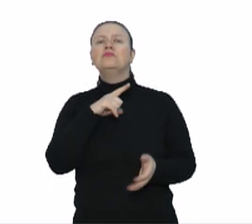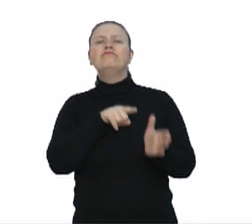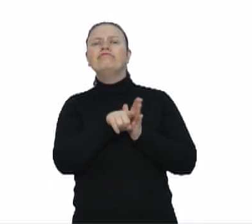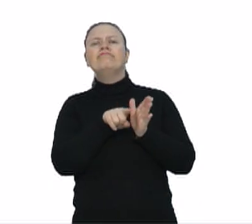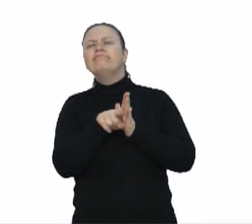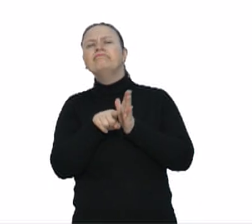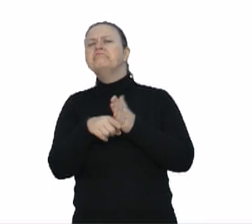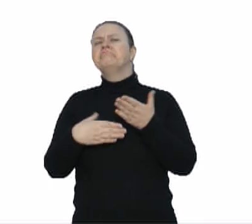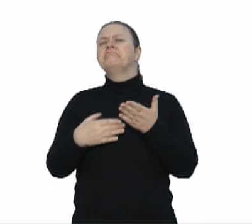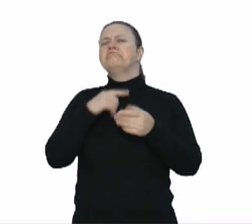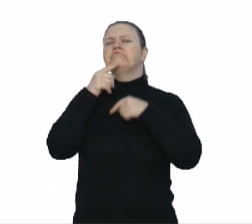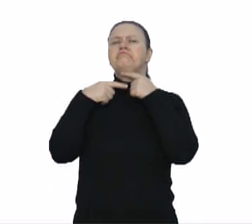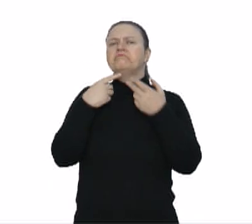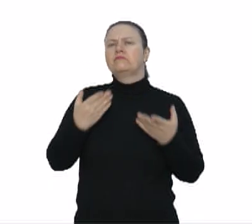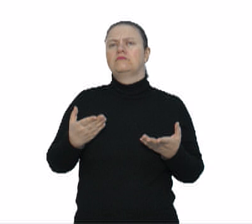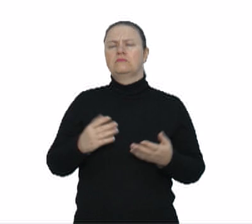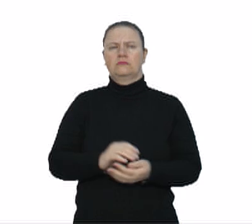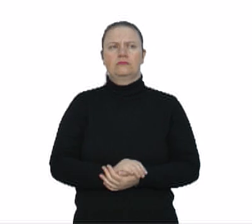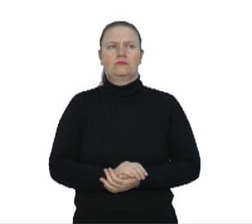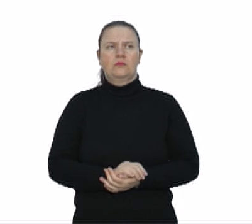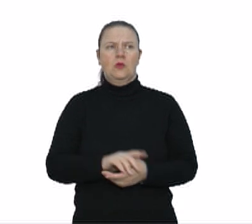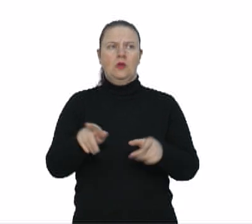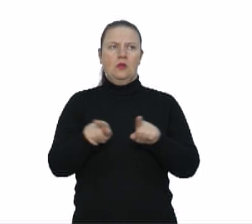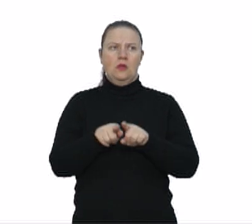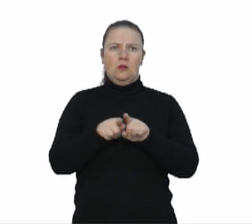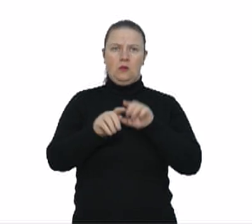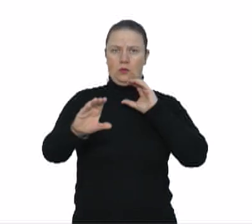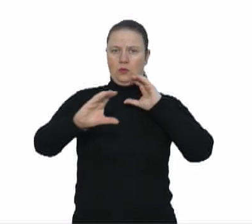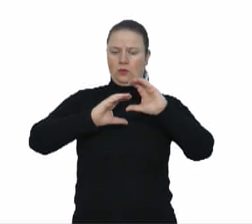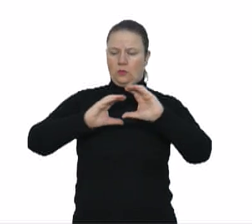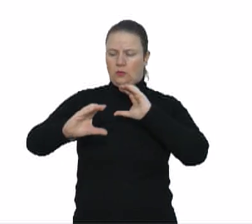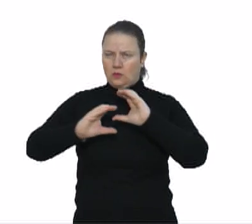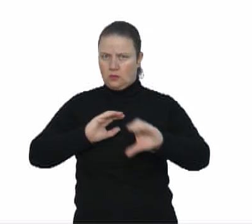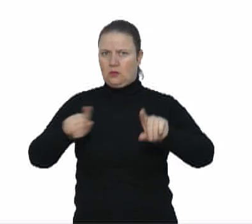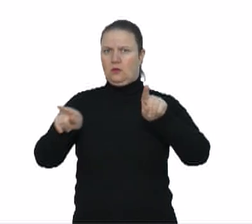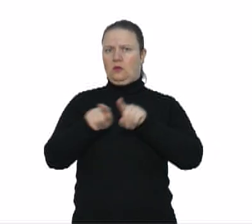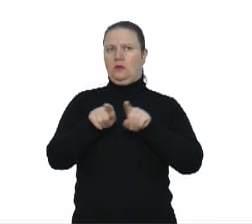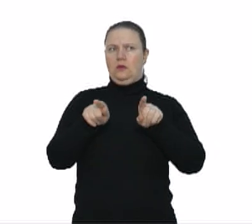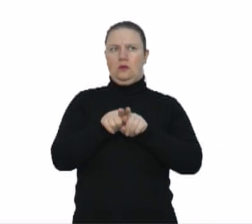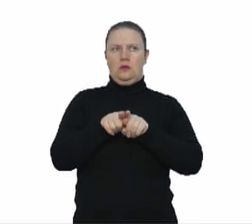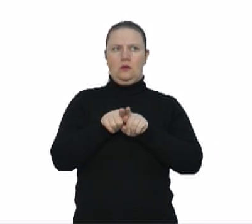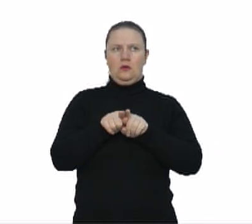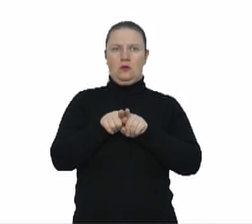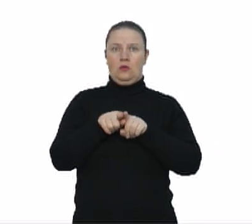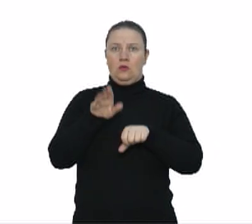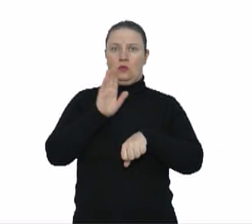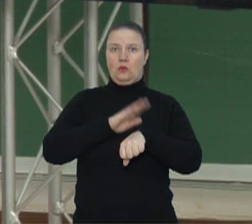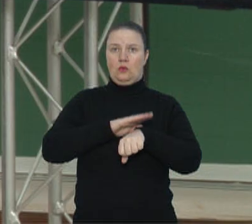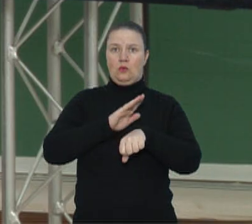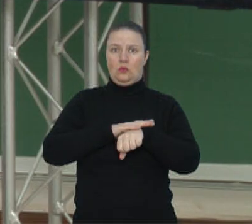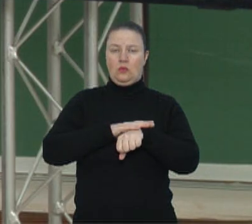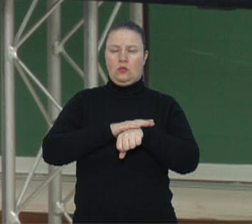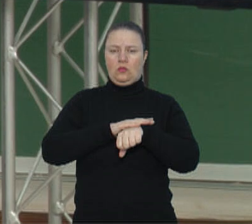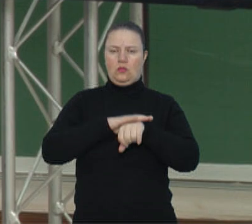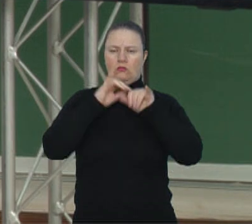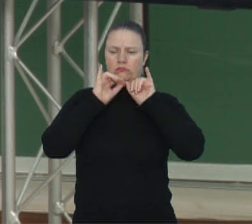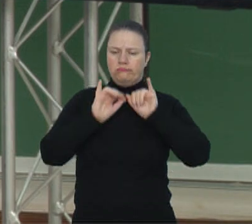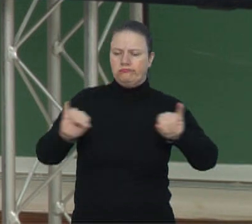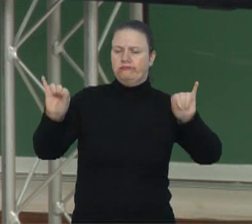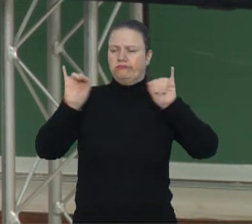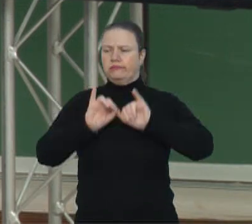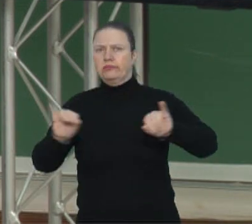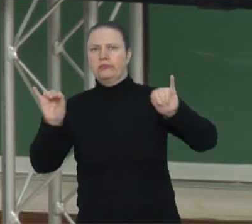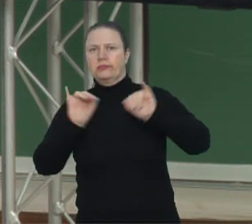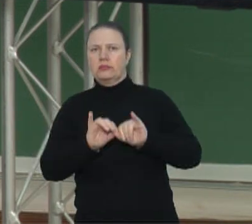A comunicação de massa, a indústria publicitária também tem importância no dadaísmo, porque eles vão se utilizar desses materiais que já estão dispostos,